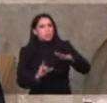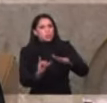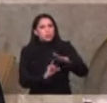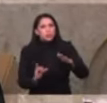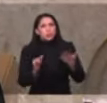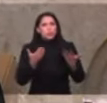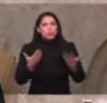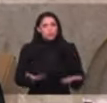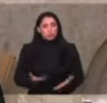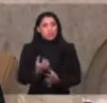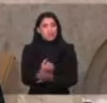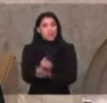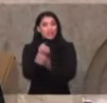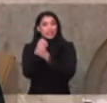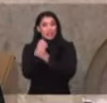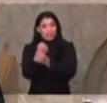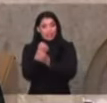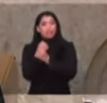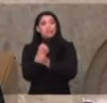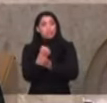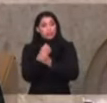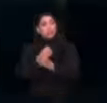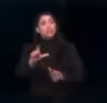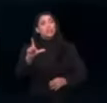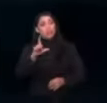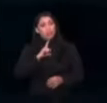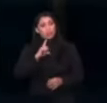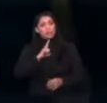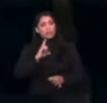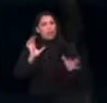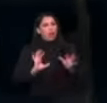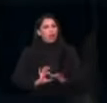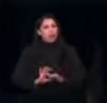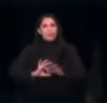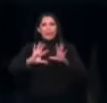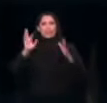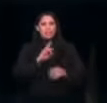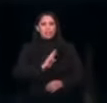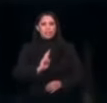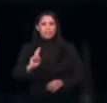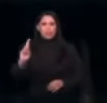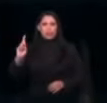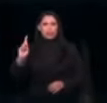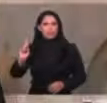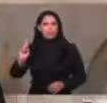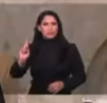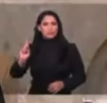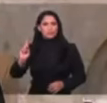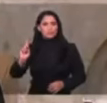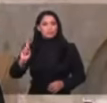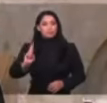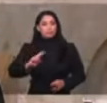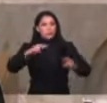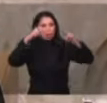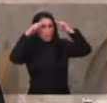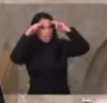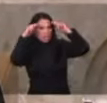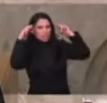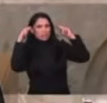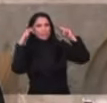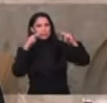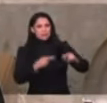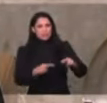e a garantia de pleno exercício da liberdade religiosa, de respeito